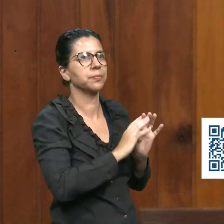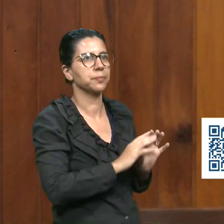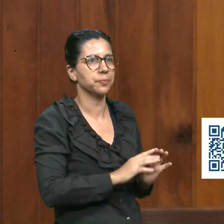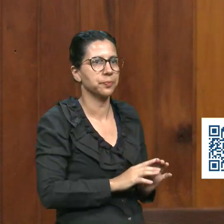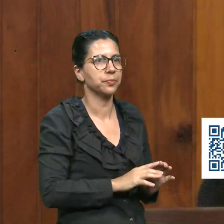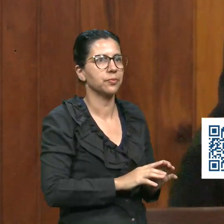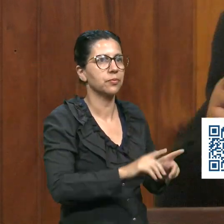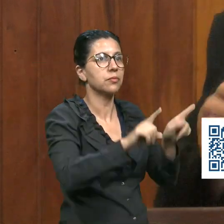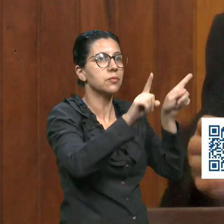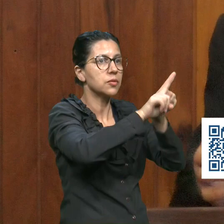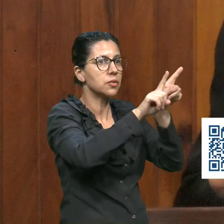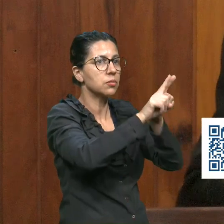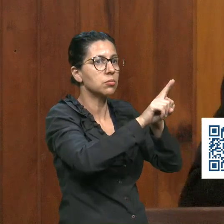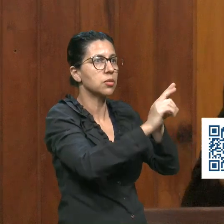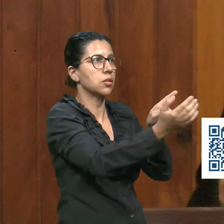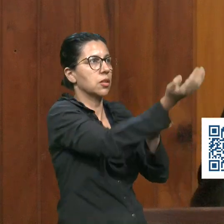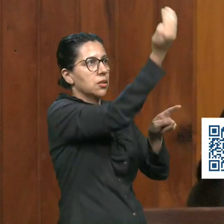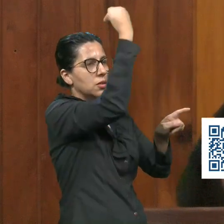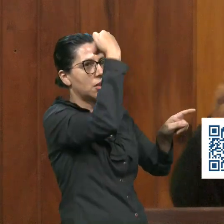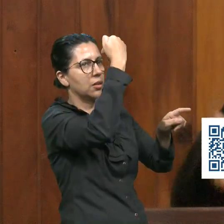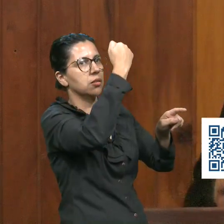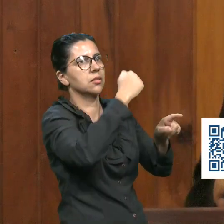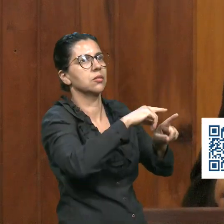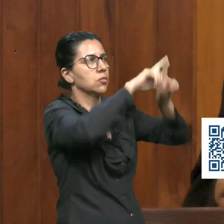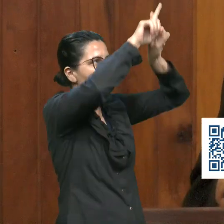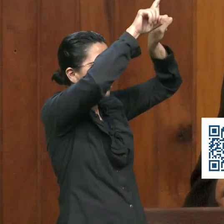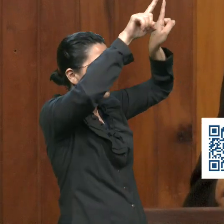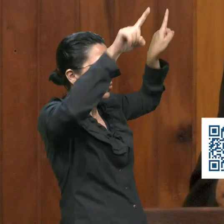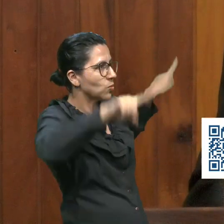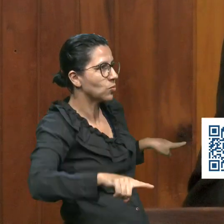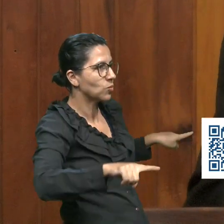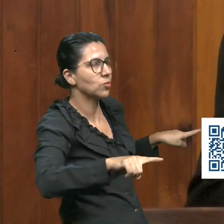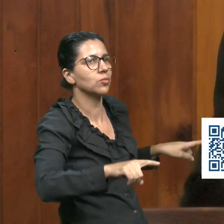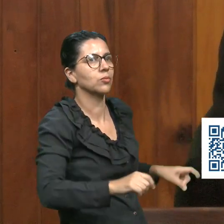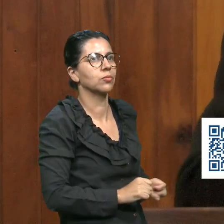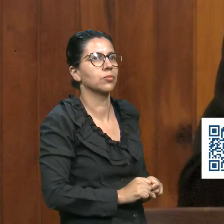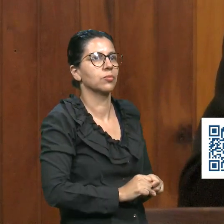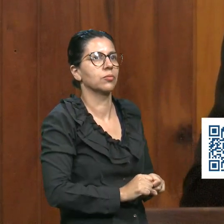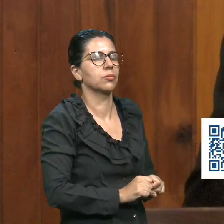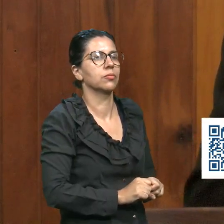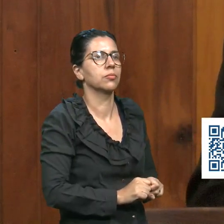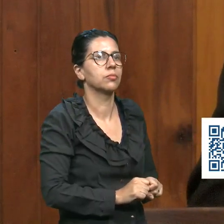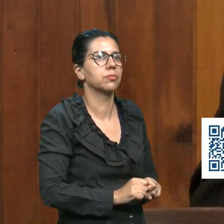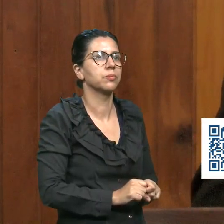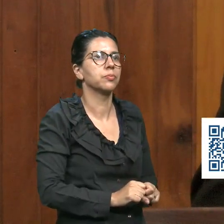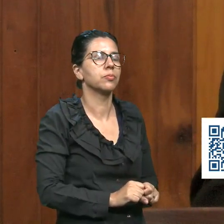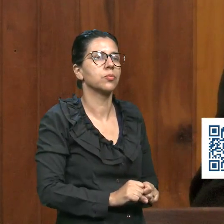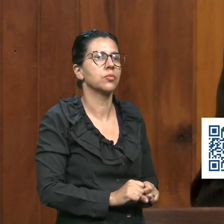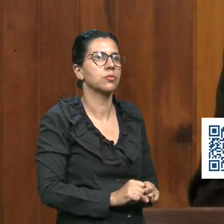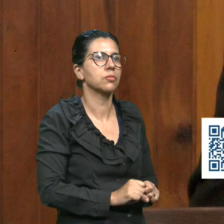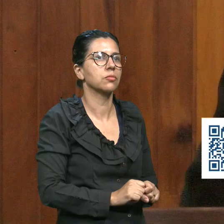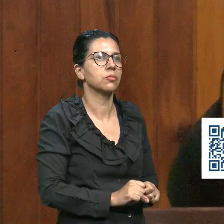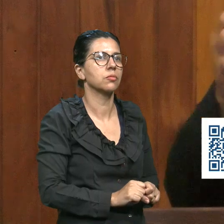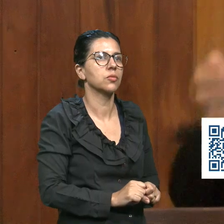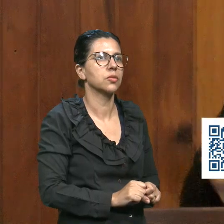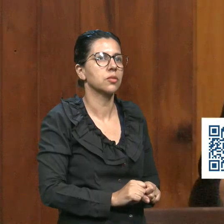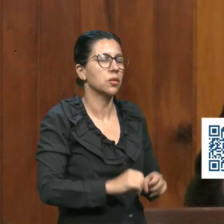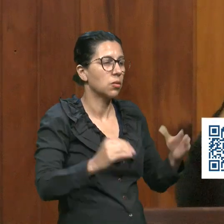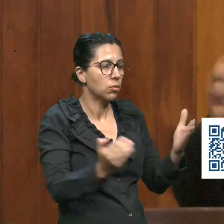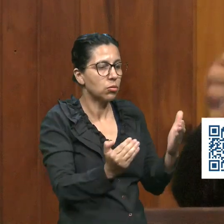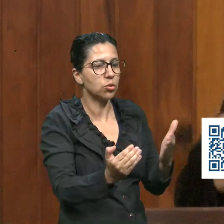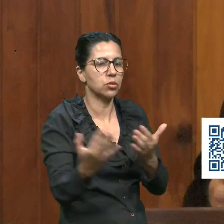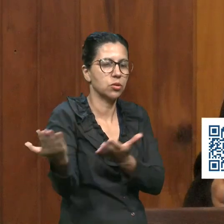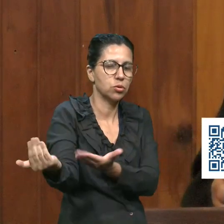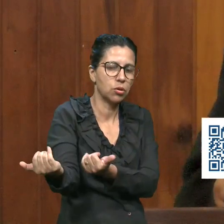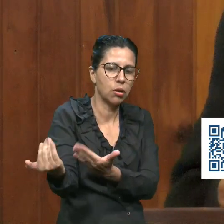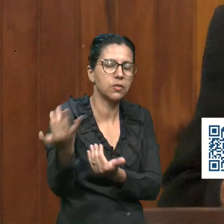atrás das traves para bolas. Motivo que hoje nossos jovens,